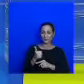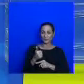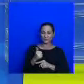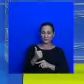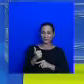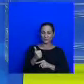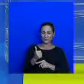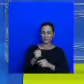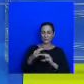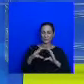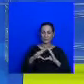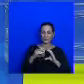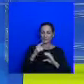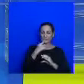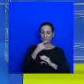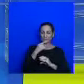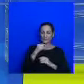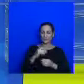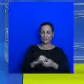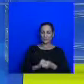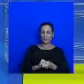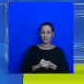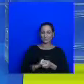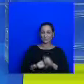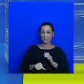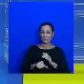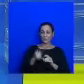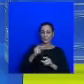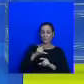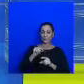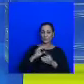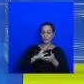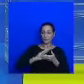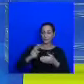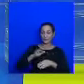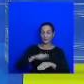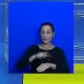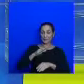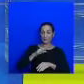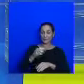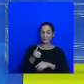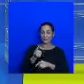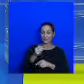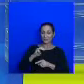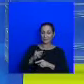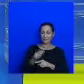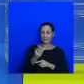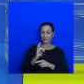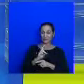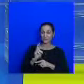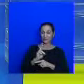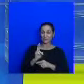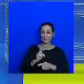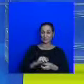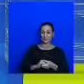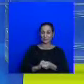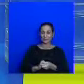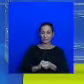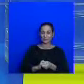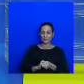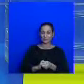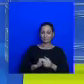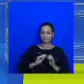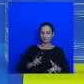11. Bola vermelha. É o primeiro sorteio, prêmio de mais de 6 milhões de reais.